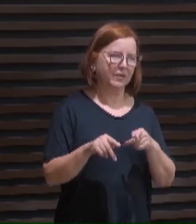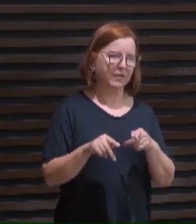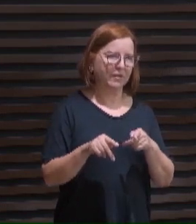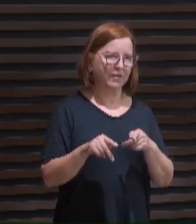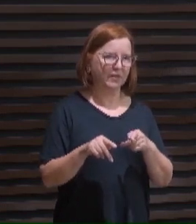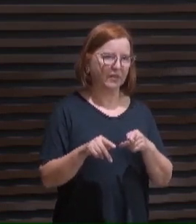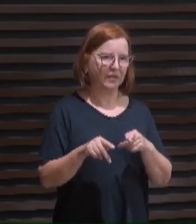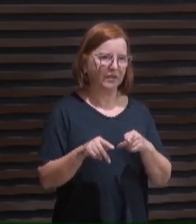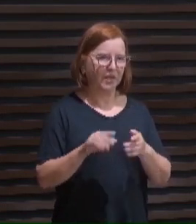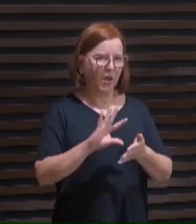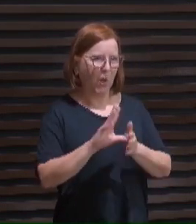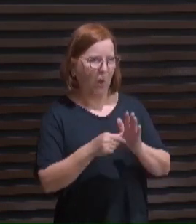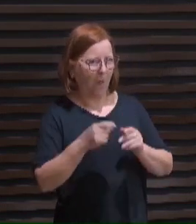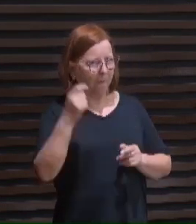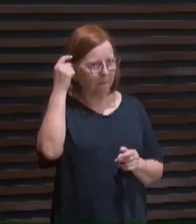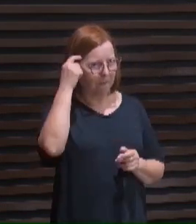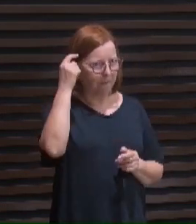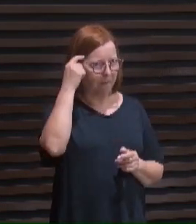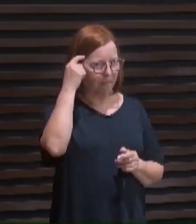capturadas na sua mente.